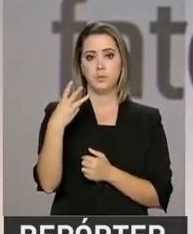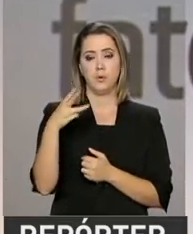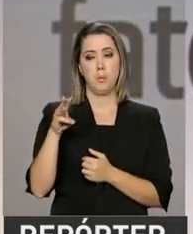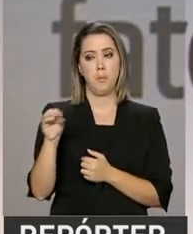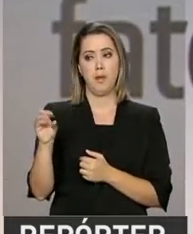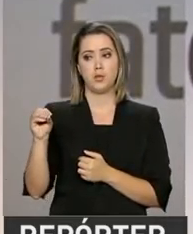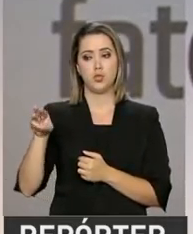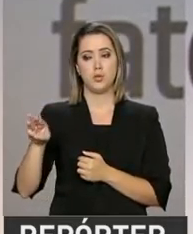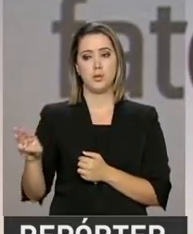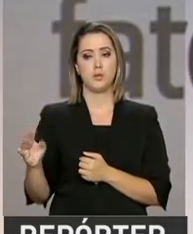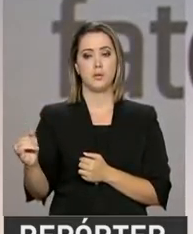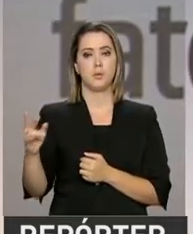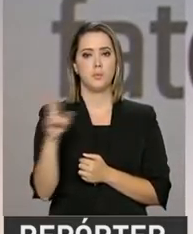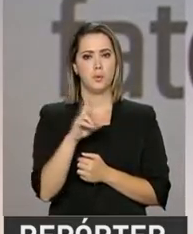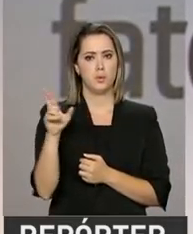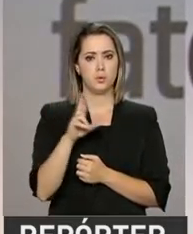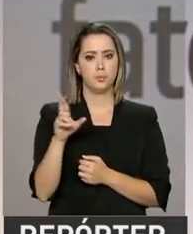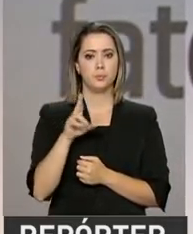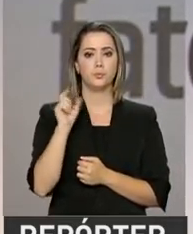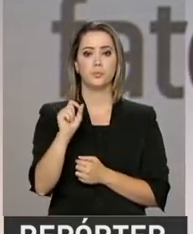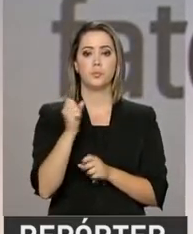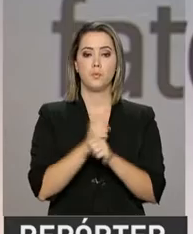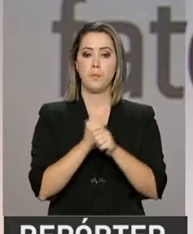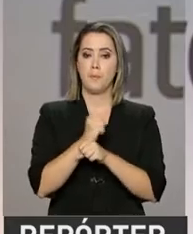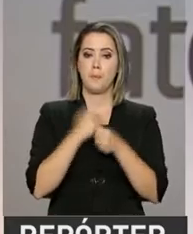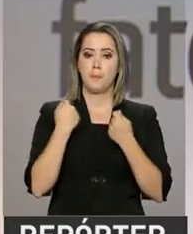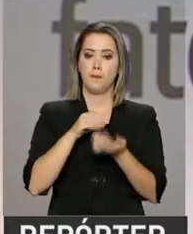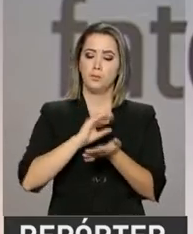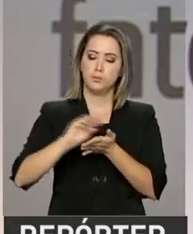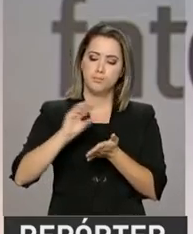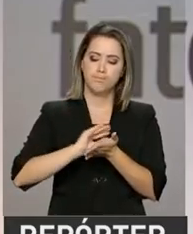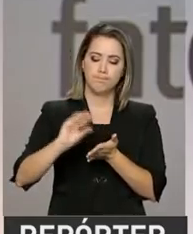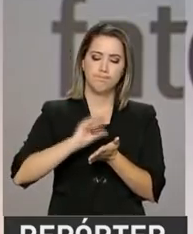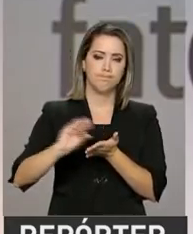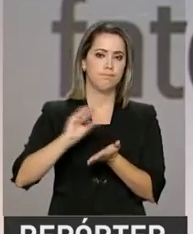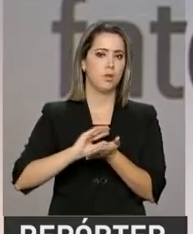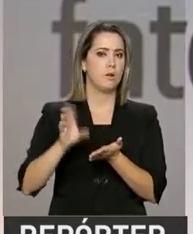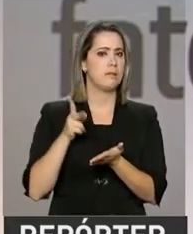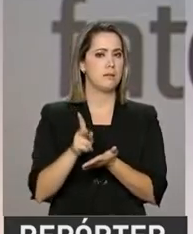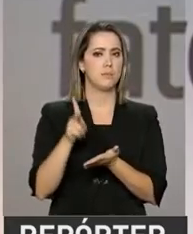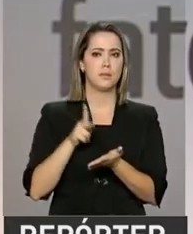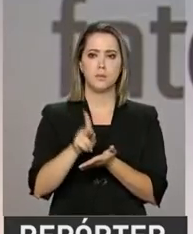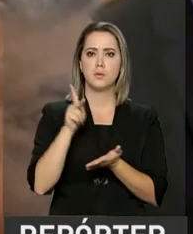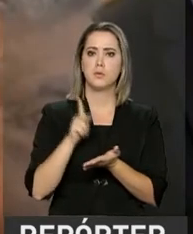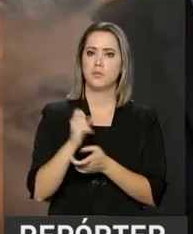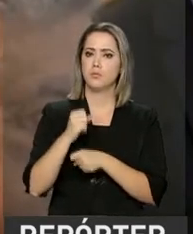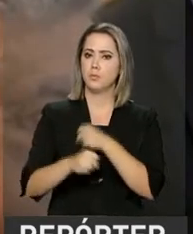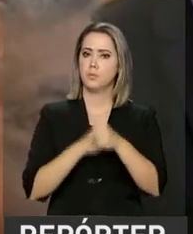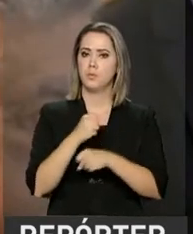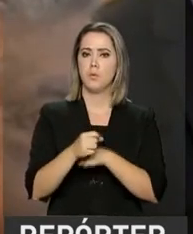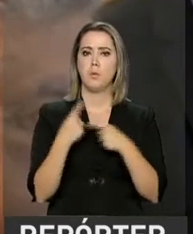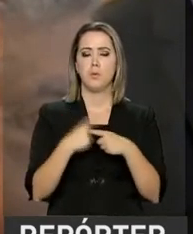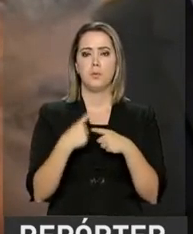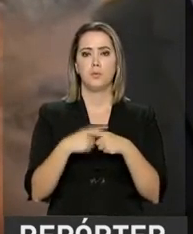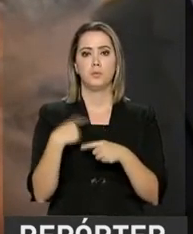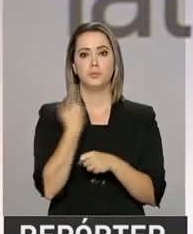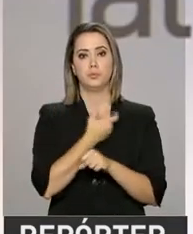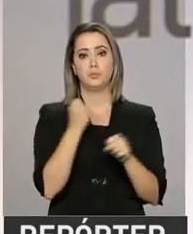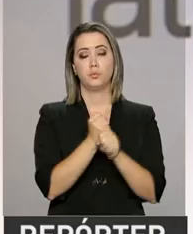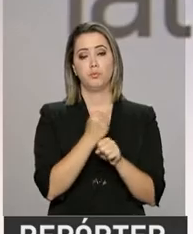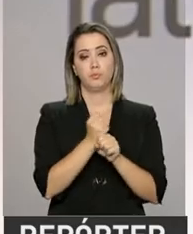bilhões de reais por ano. Temos que investir esse montante por um longo período, sem interrupções, dada a fragilidade da nossa